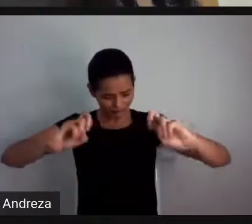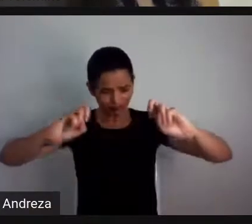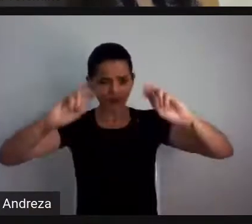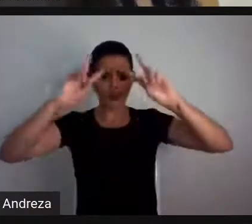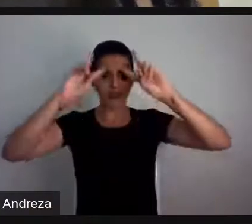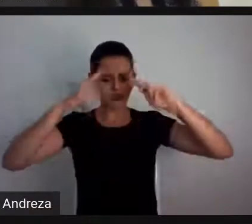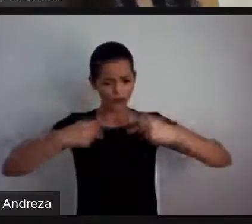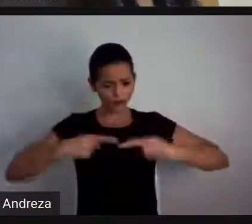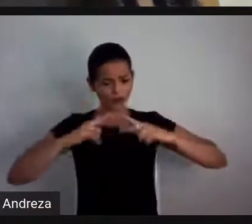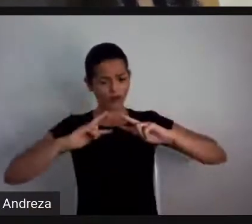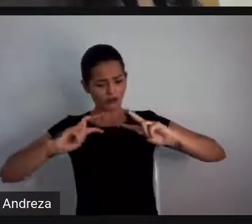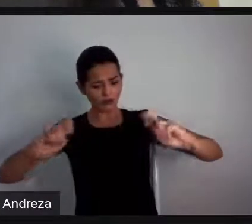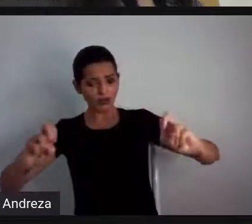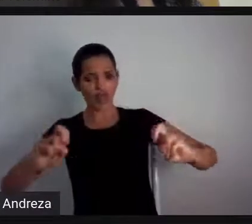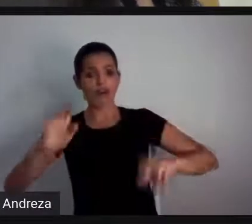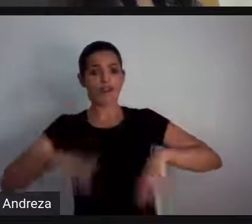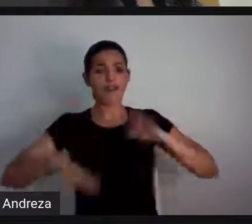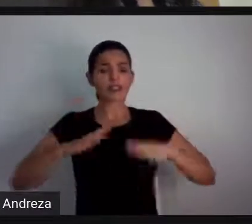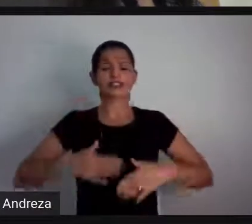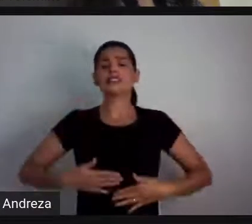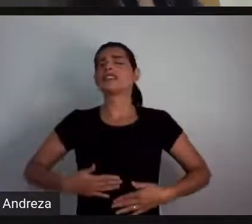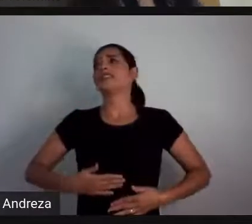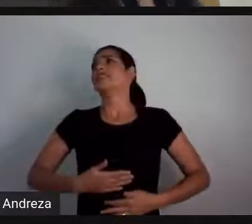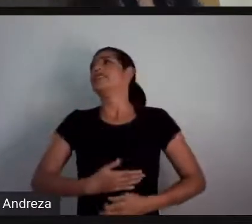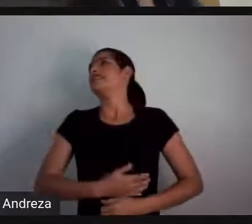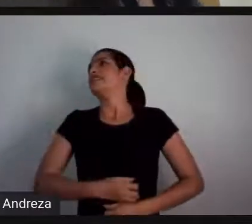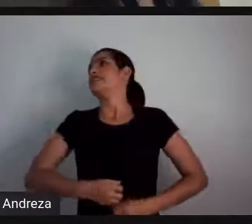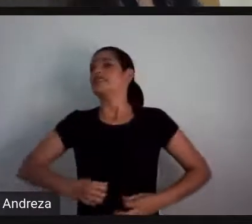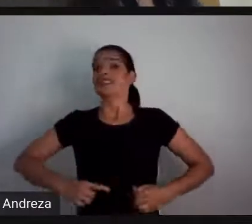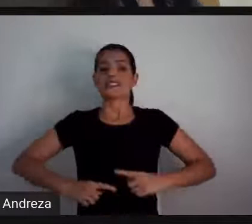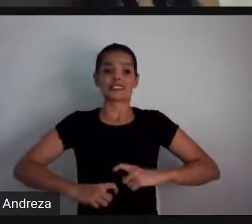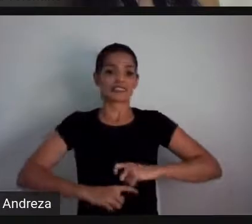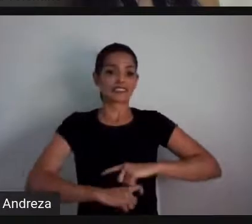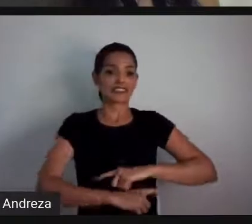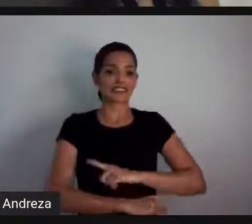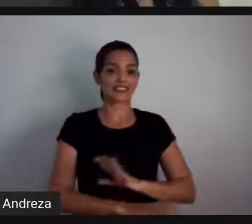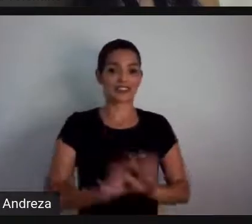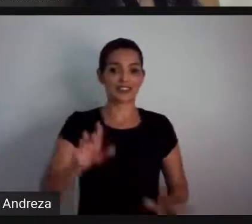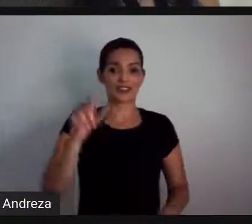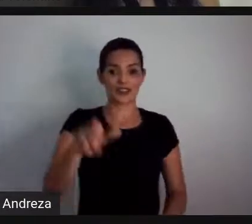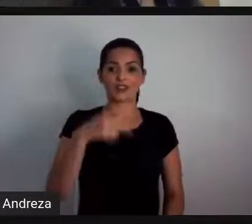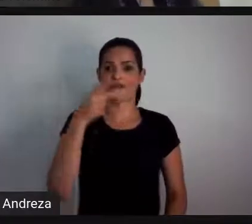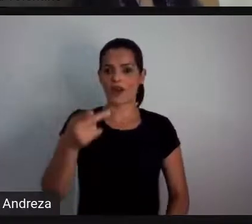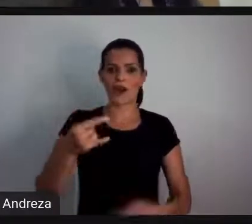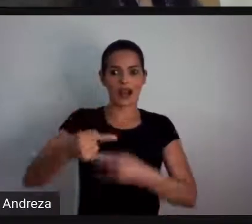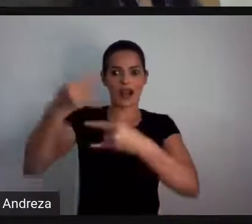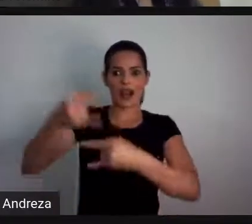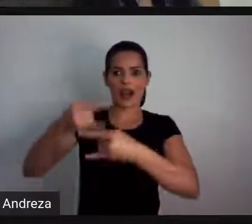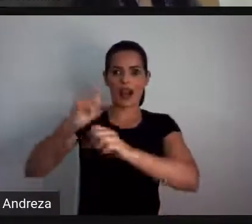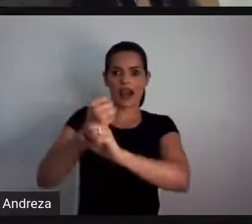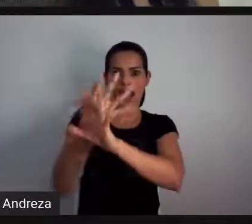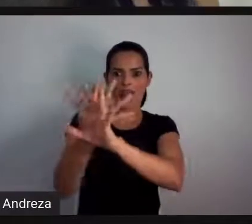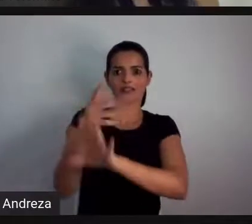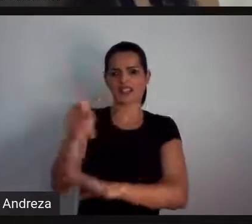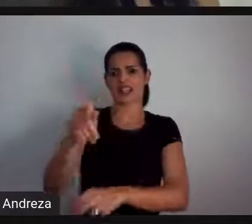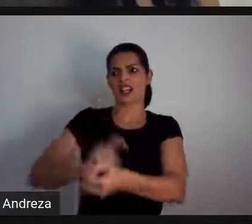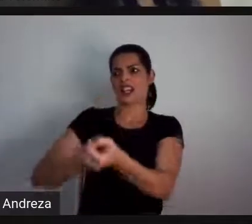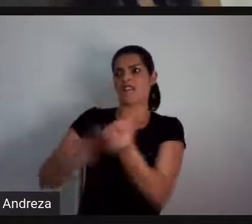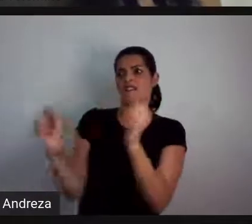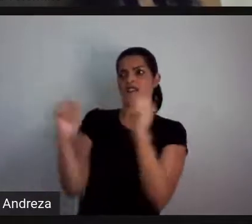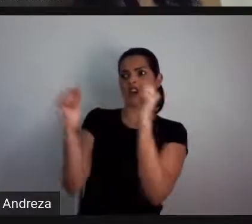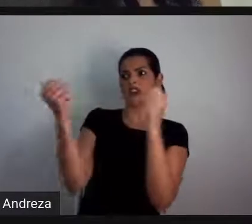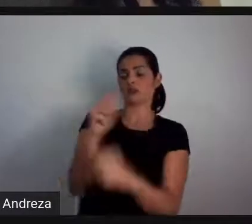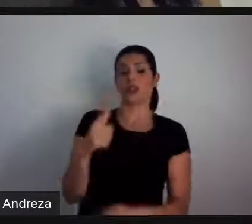na barriga, né? Hoje, antes de começar a live, a Clarice falou, Adriana, você já fez muitas lives, você não tá mais nervosa. Eu falei, o quê? Eu tô com frio na